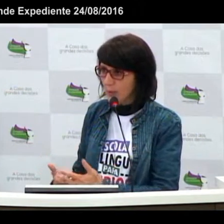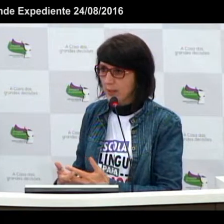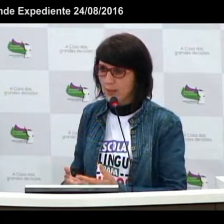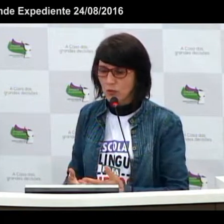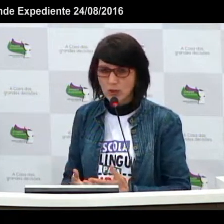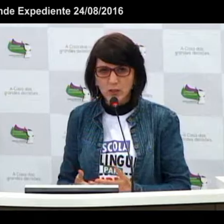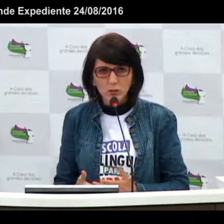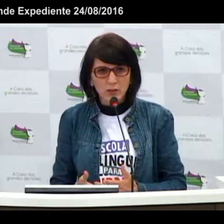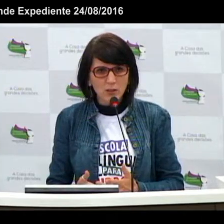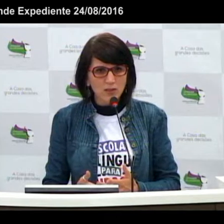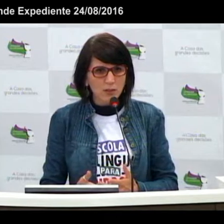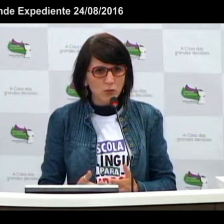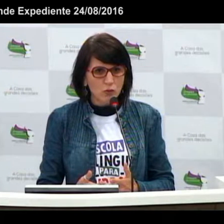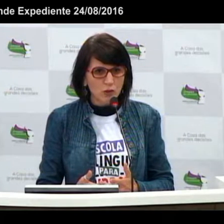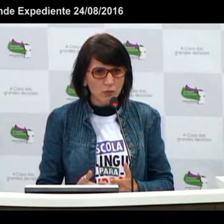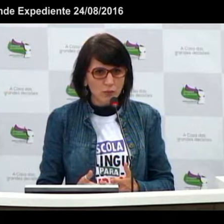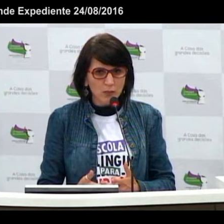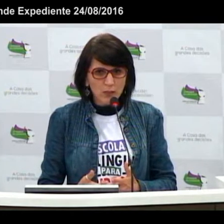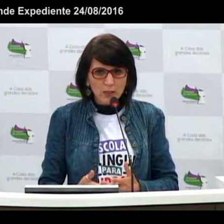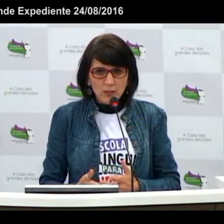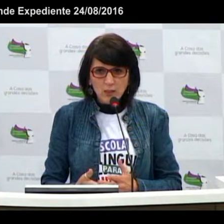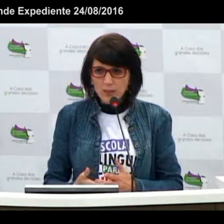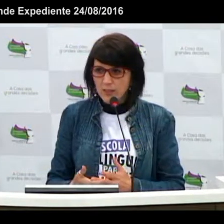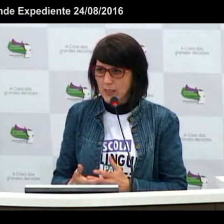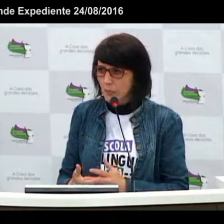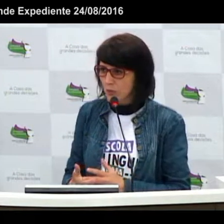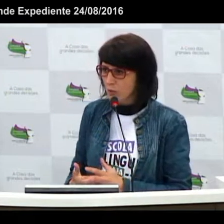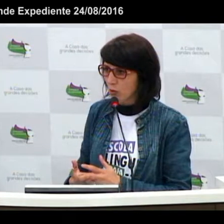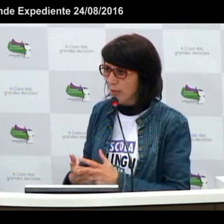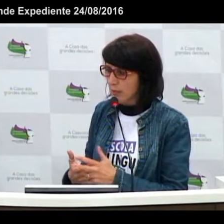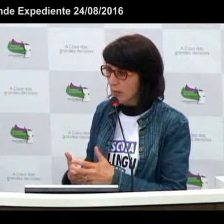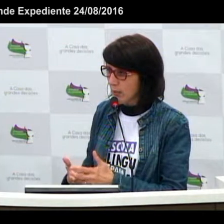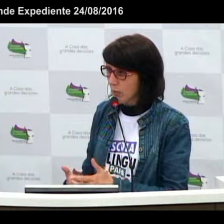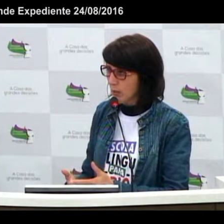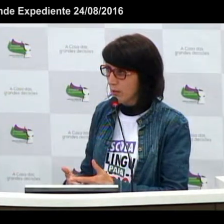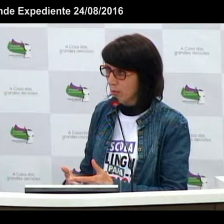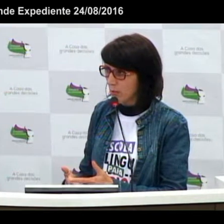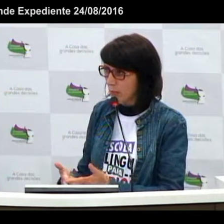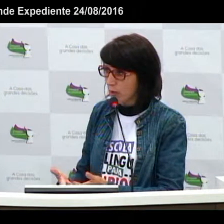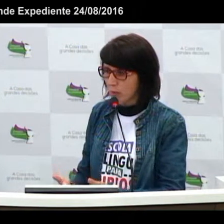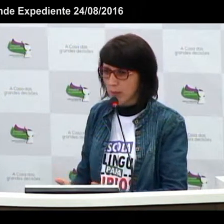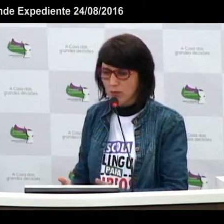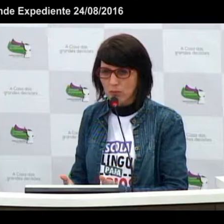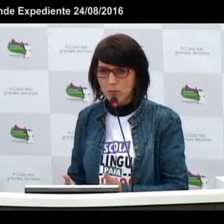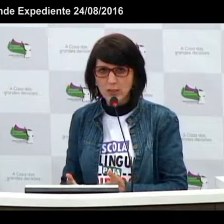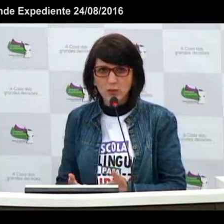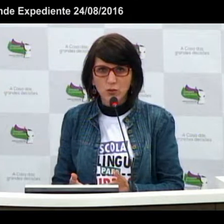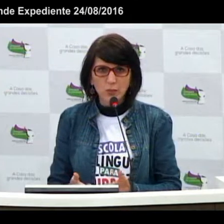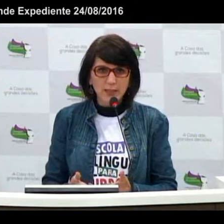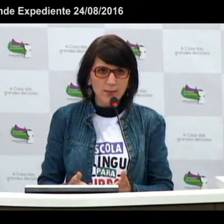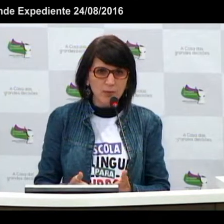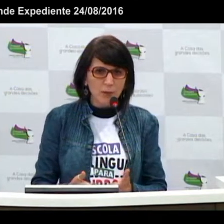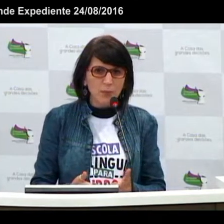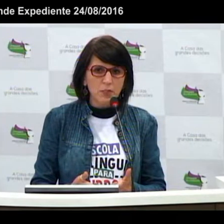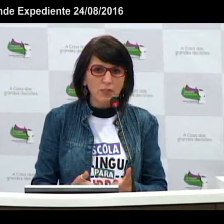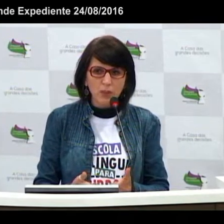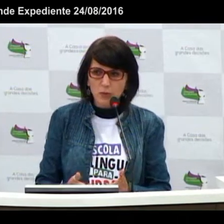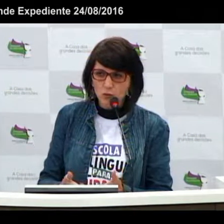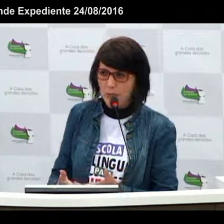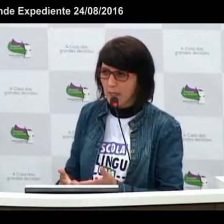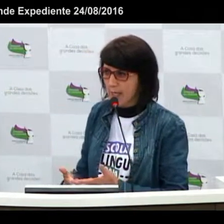proposto aqui indicações ao Executivo. Nós temos, e os colegas vereadores que me acompanham desde o início do mandato sabem a